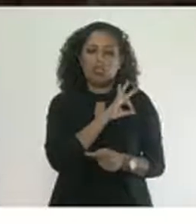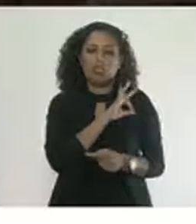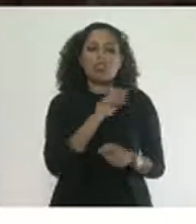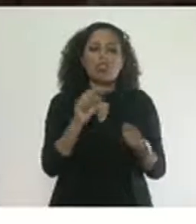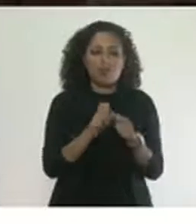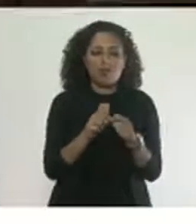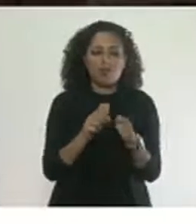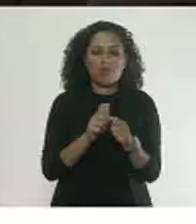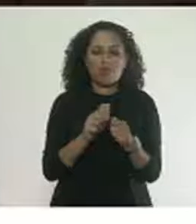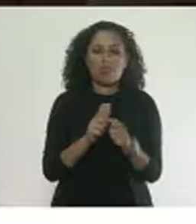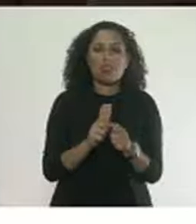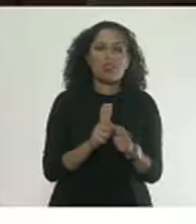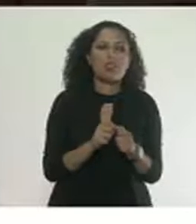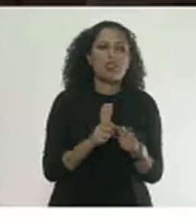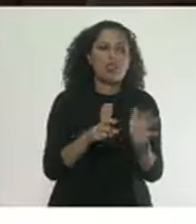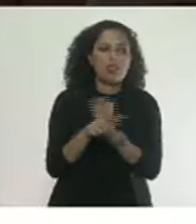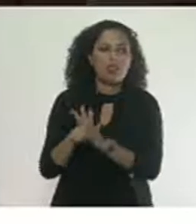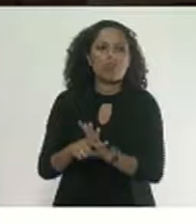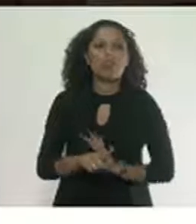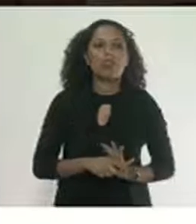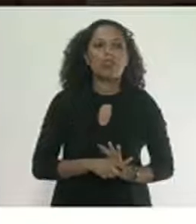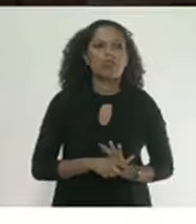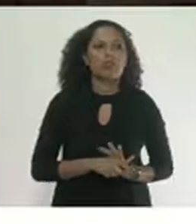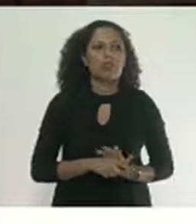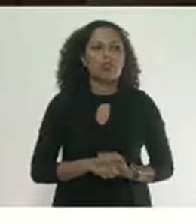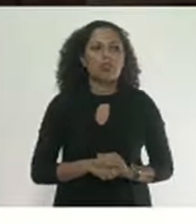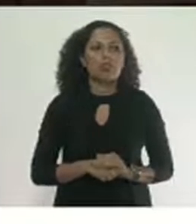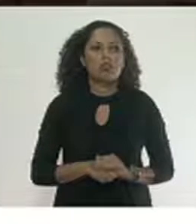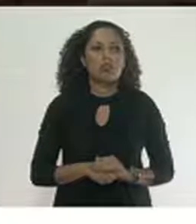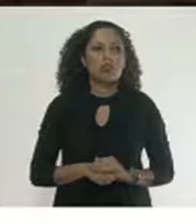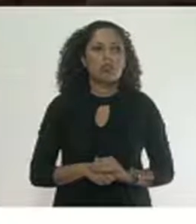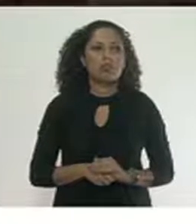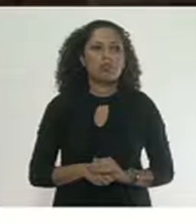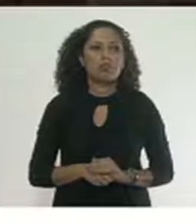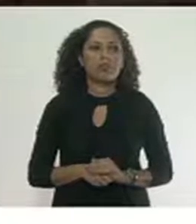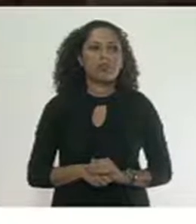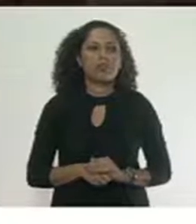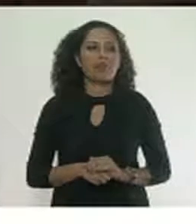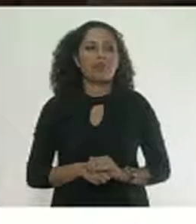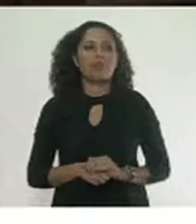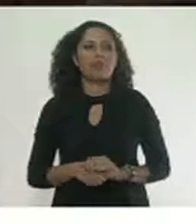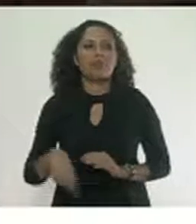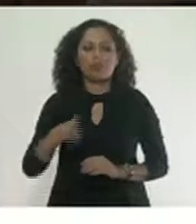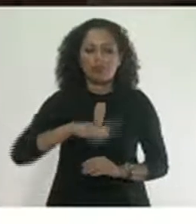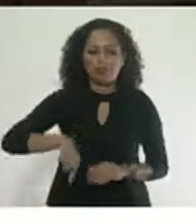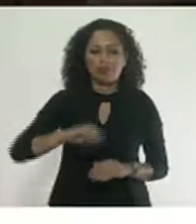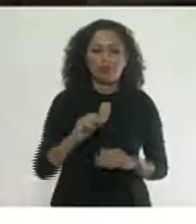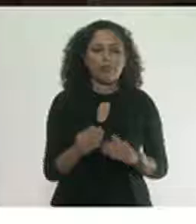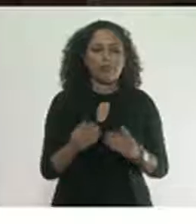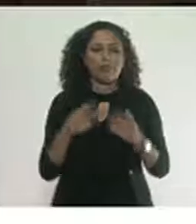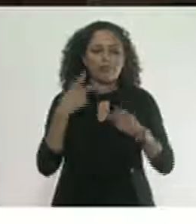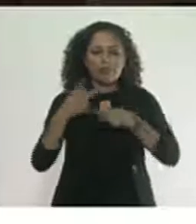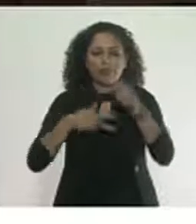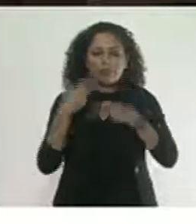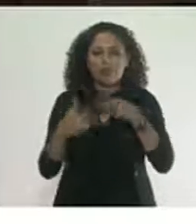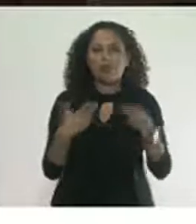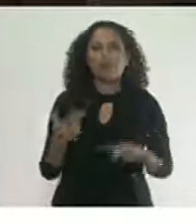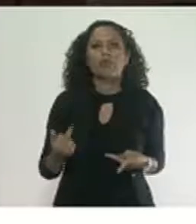vai fazer aí a investigação. Então, de qualquer modo, a gente trazer